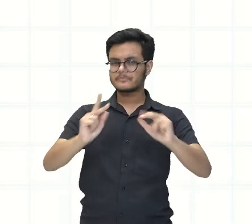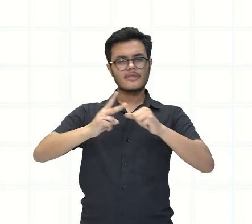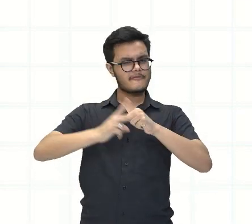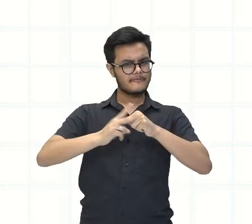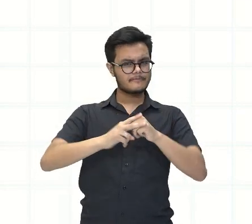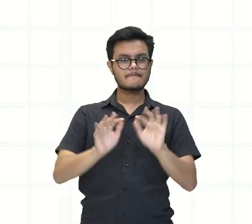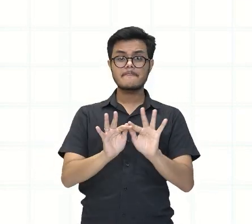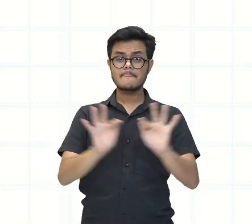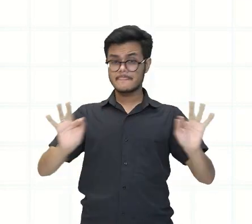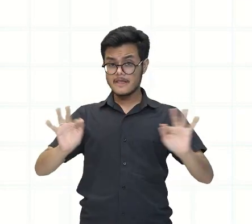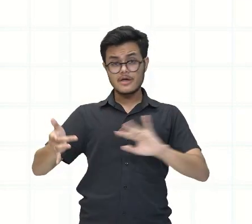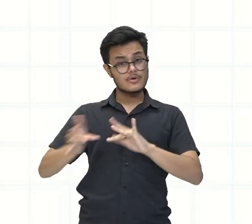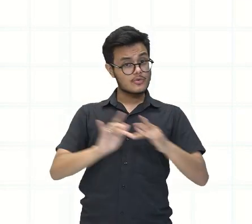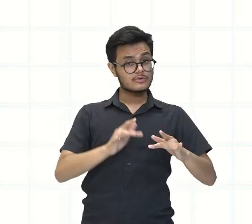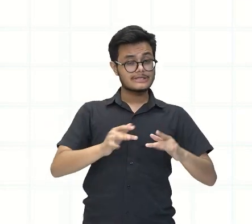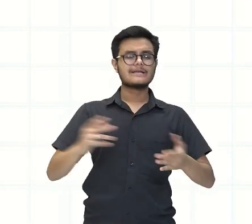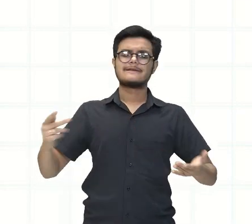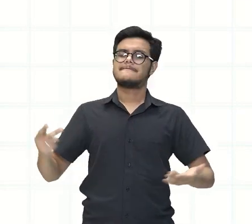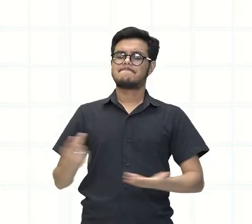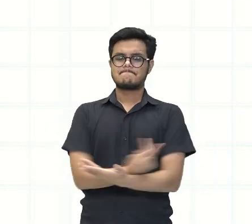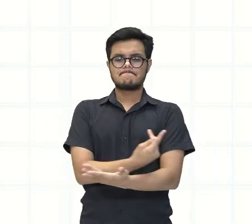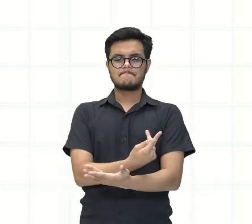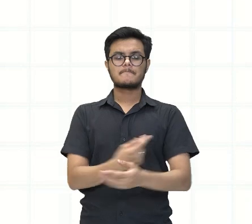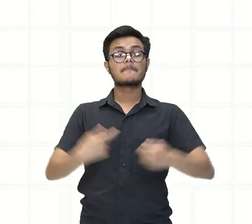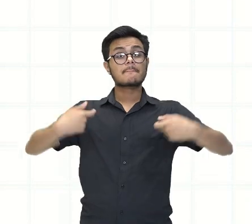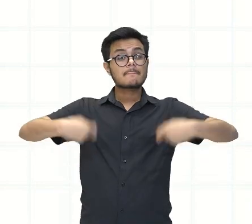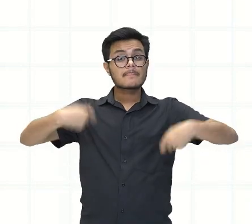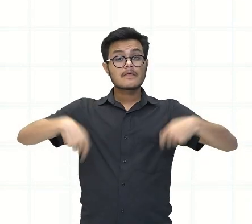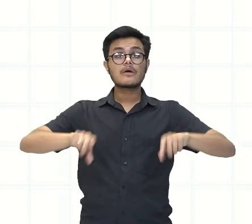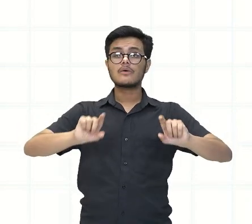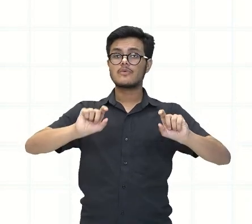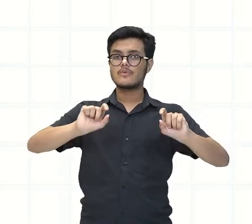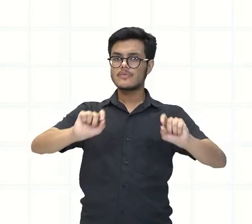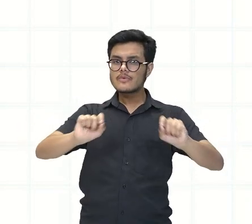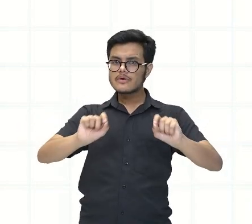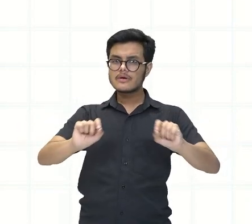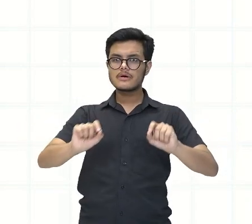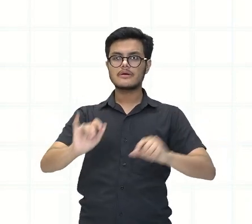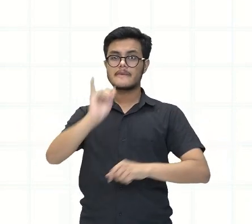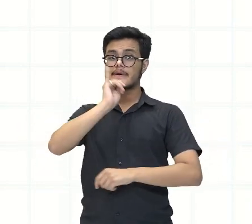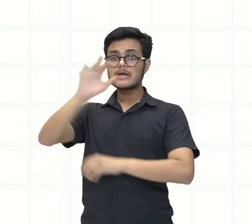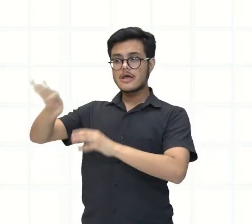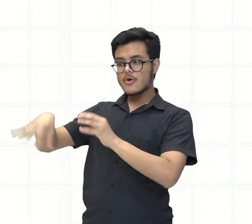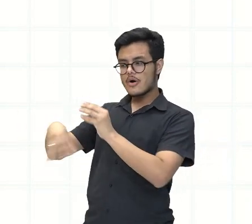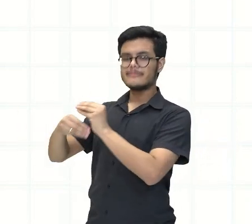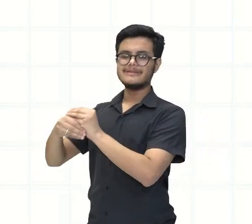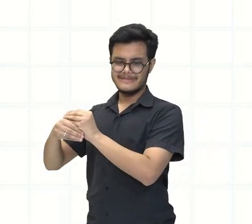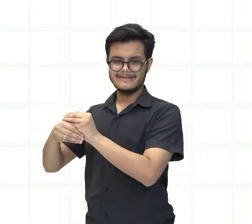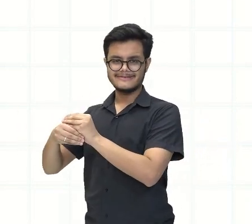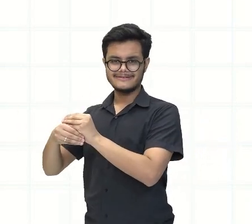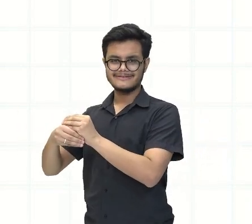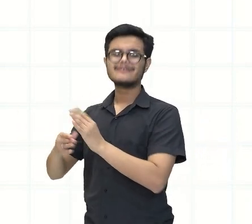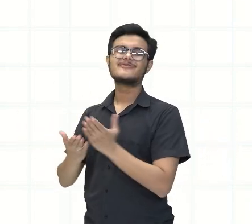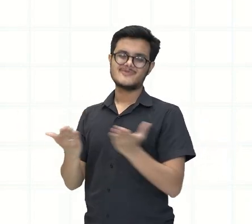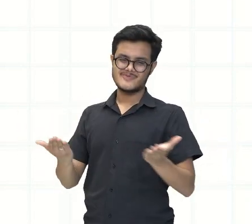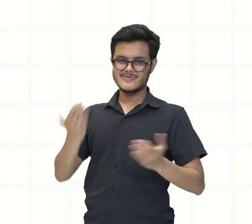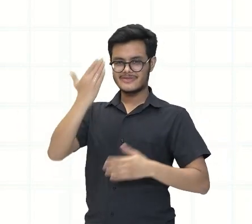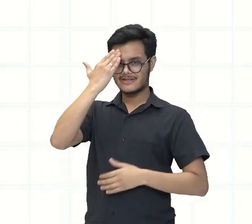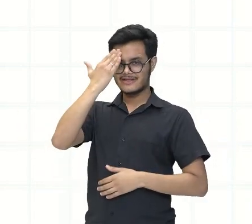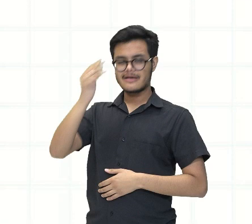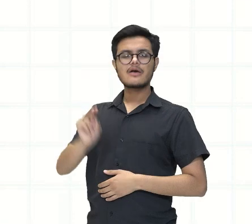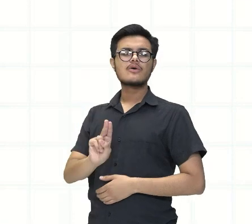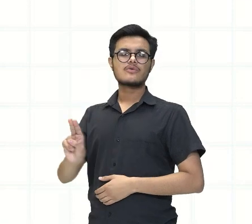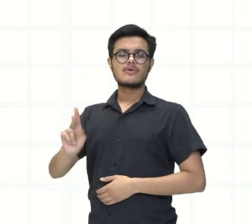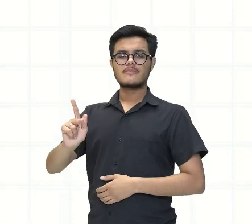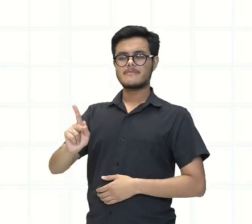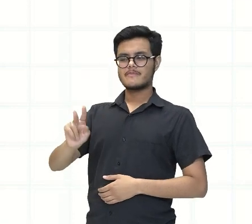de uma ação, nós temos, então, um predicado que vai ter esse verbo